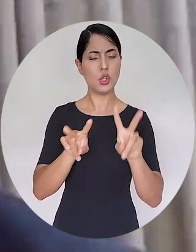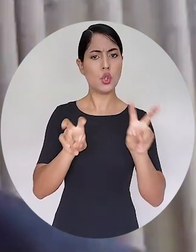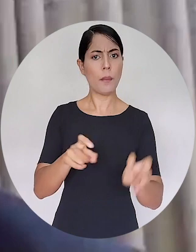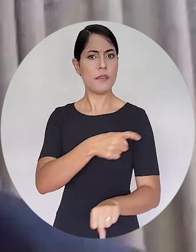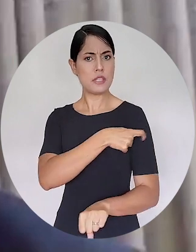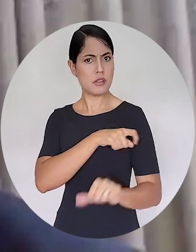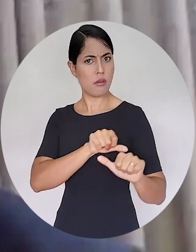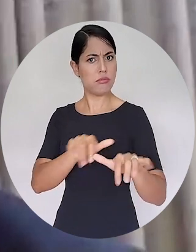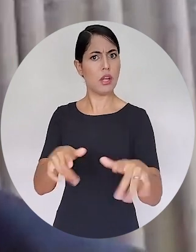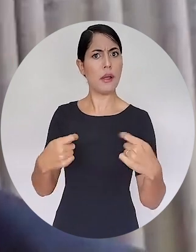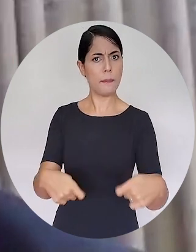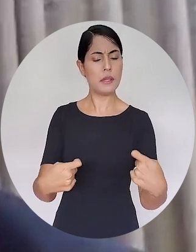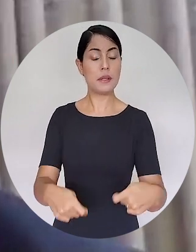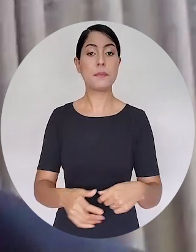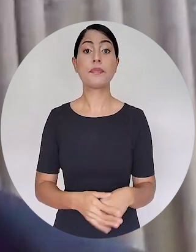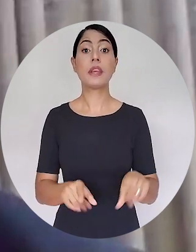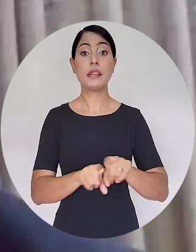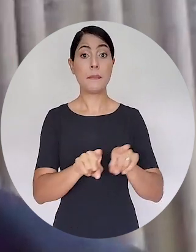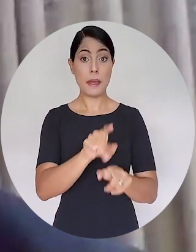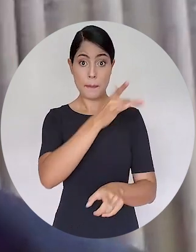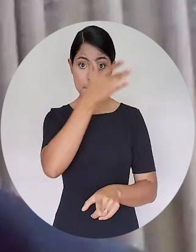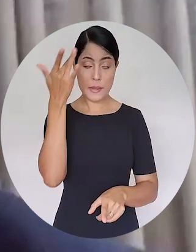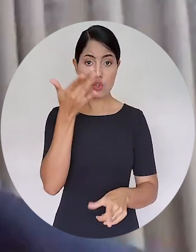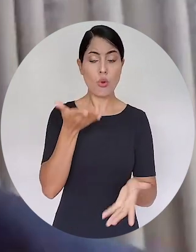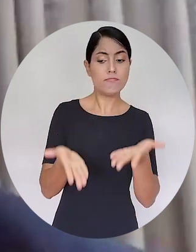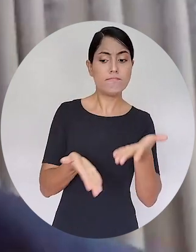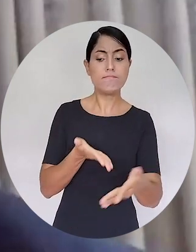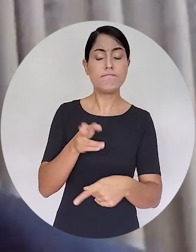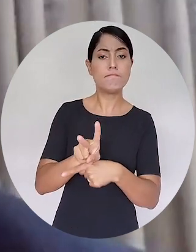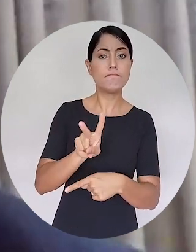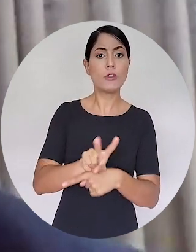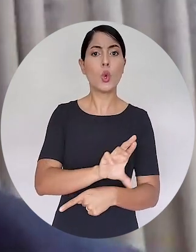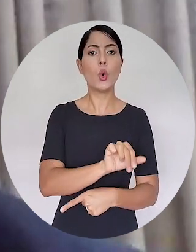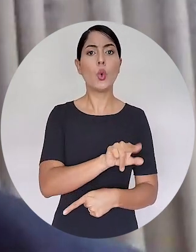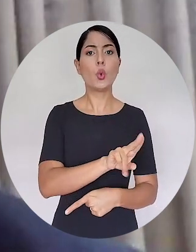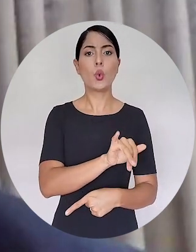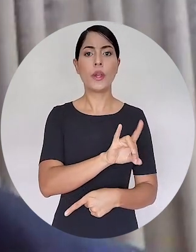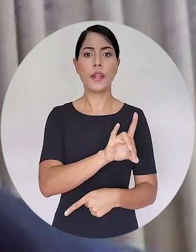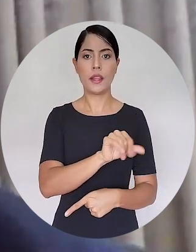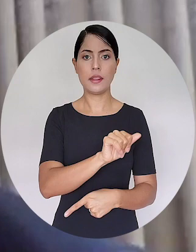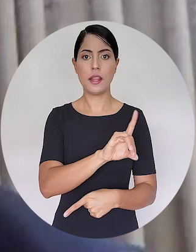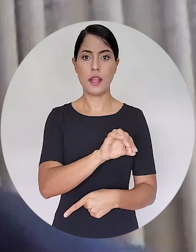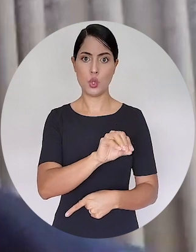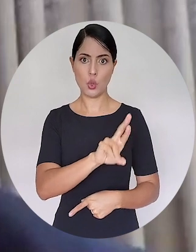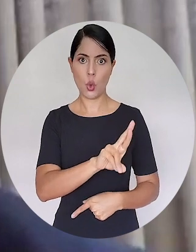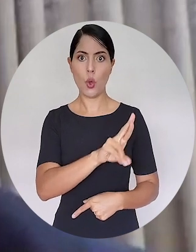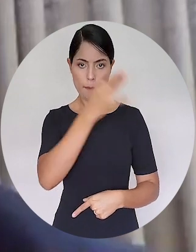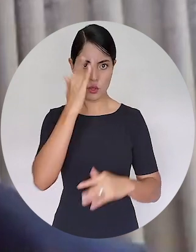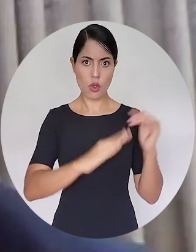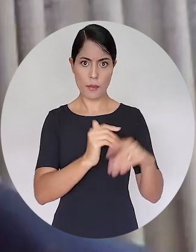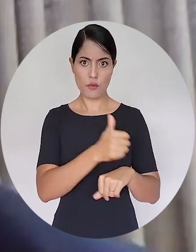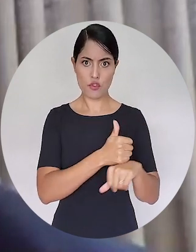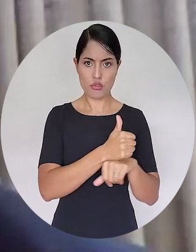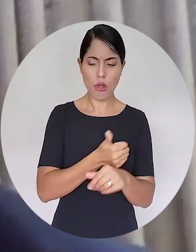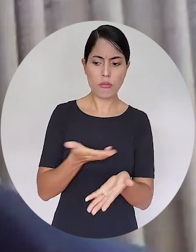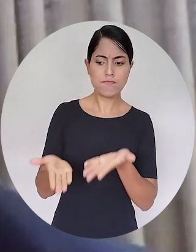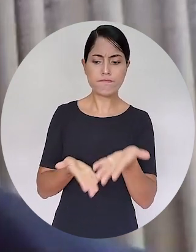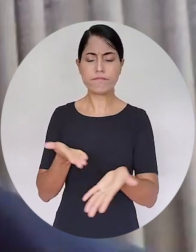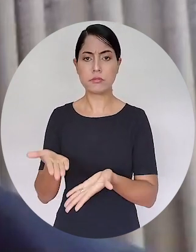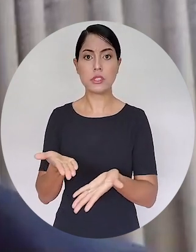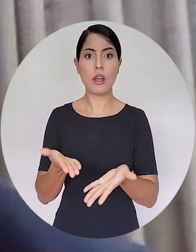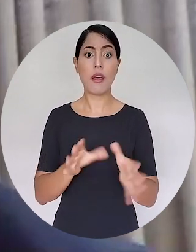respeito à vacinação. E nós temos que lembrar também dos cuidadores das pessoas com deficiência. Então, esse é um grupo,